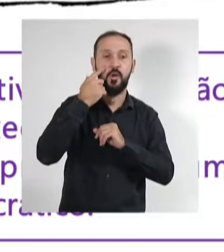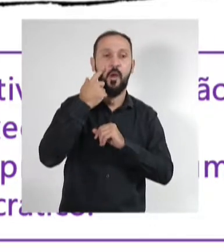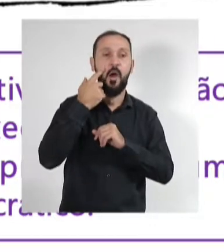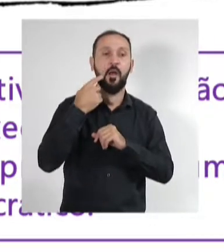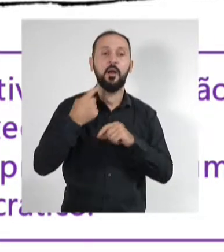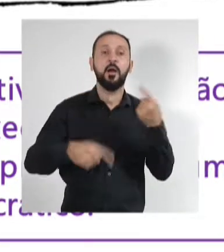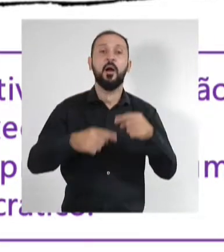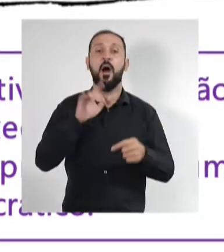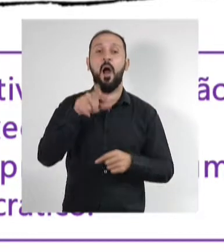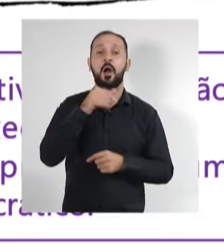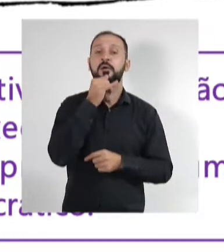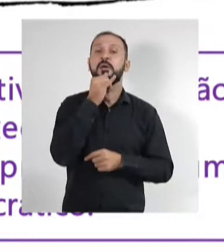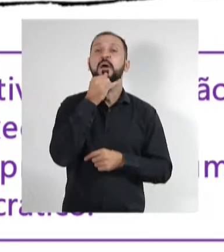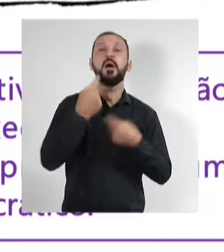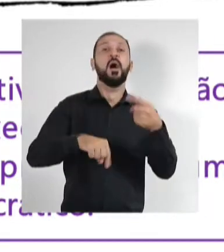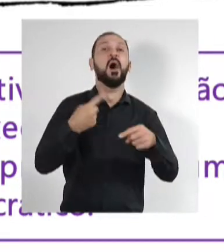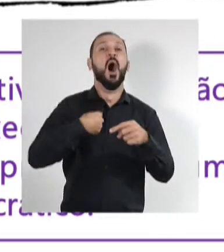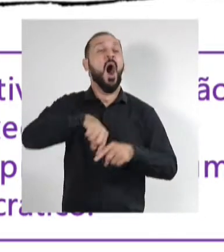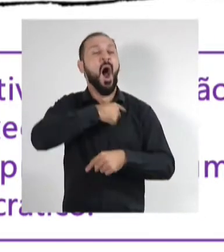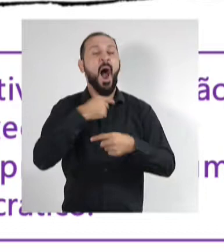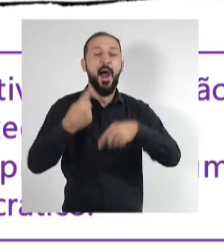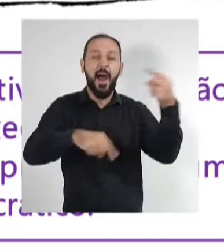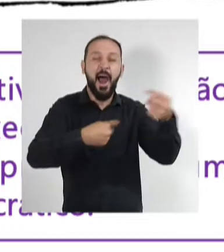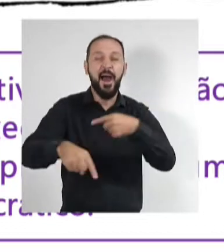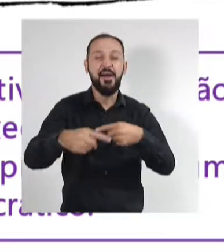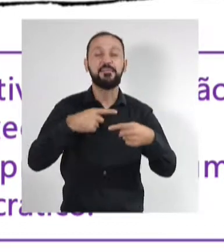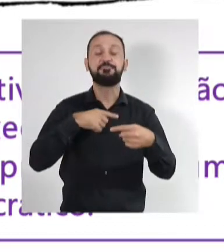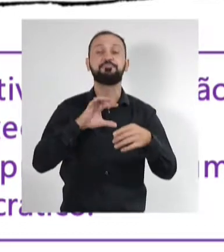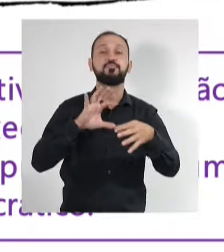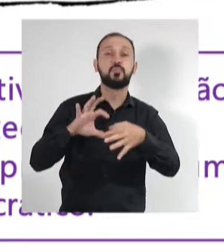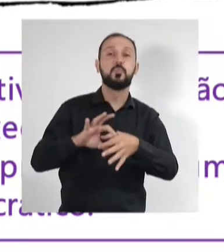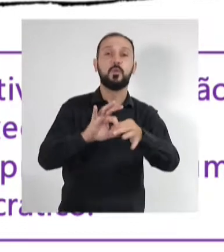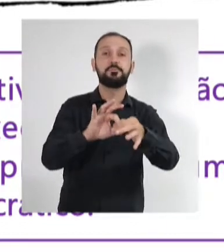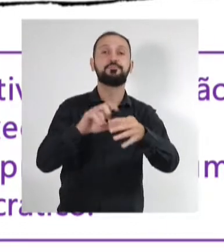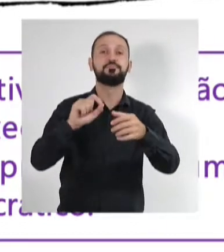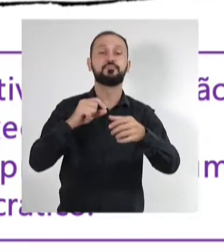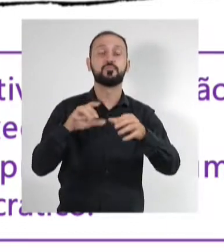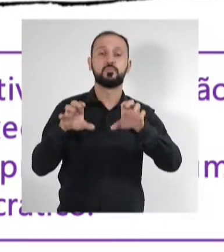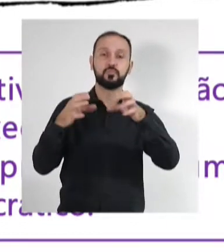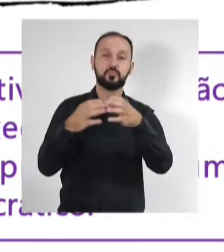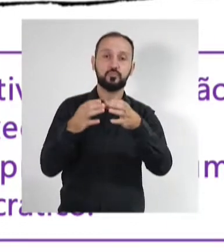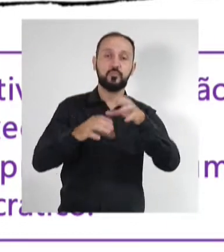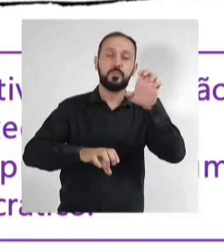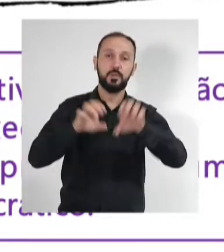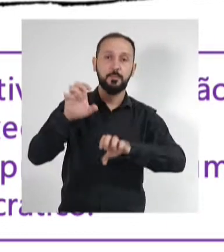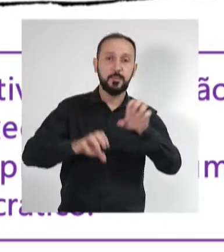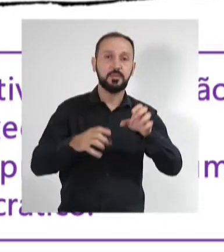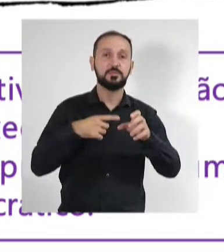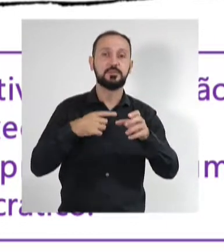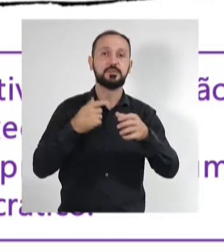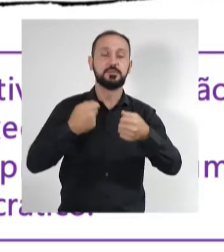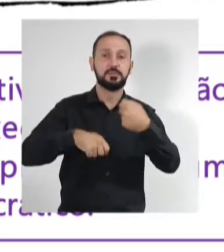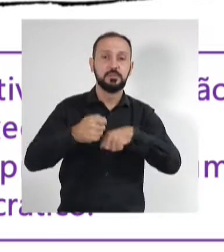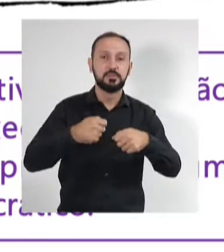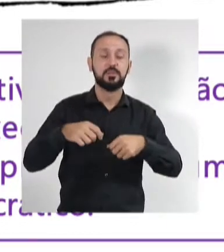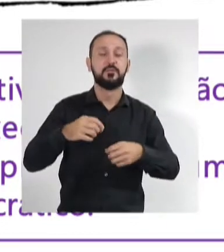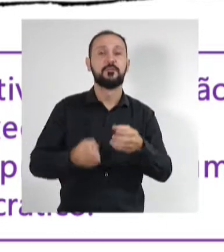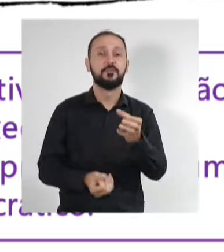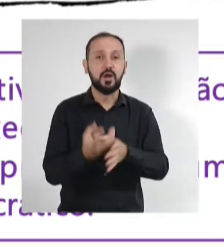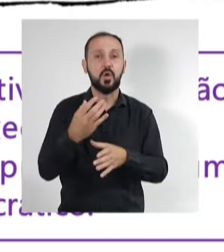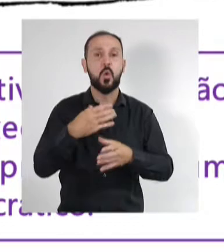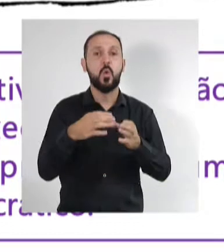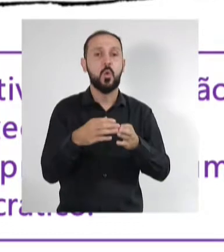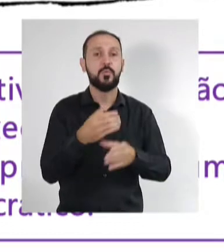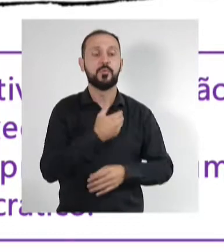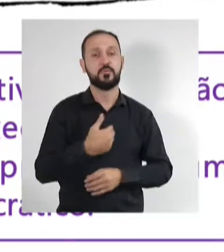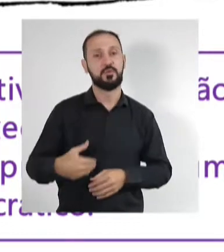tramitação dela, foi um exemplo de debate democrático. Ela reuniu um conjunto enorme de entidades da sociedade civil, academia, setor produtivo e